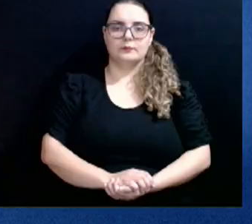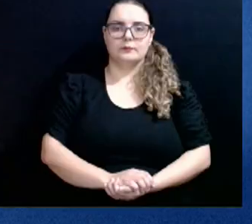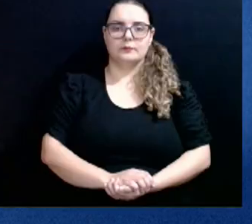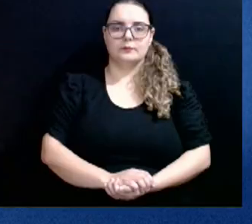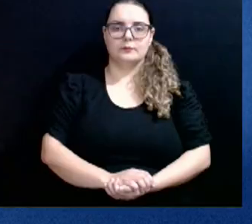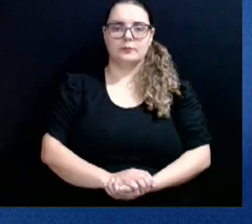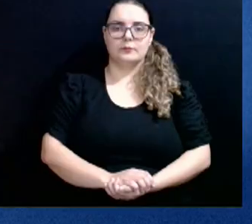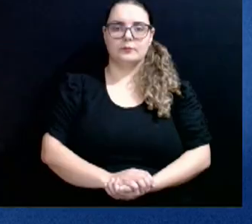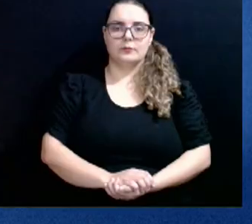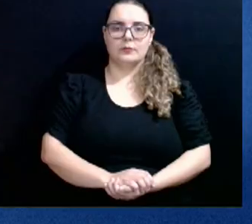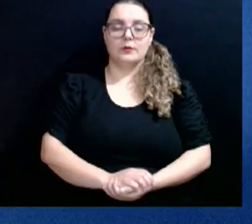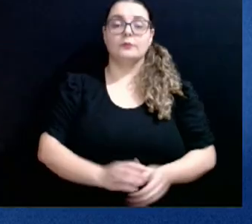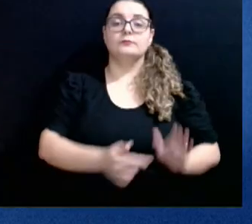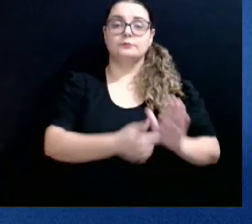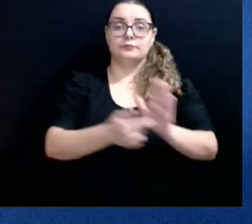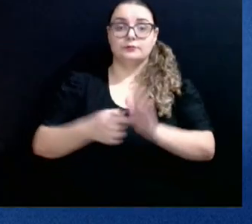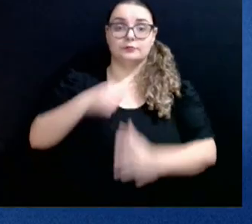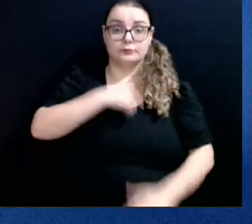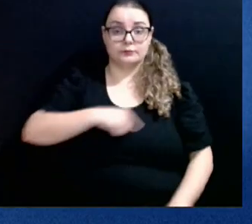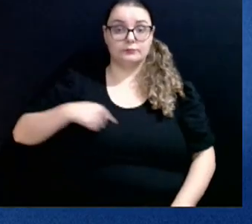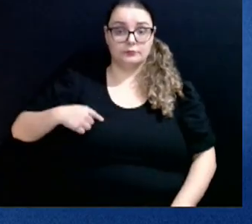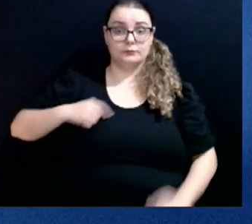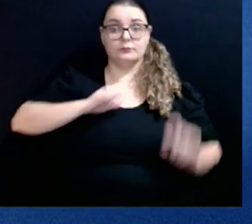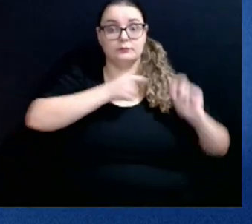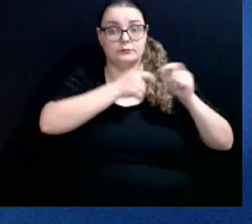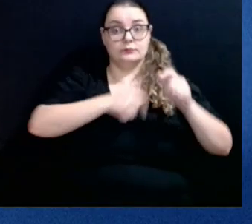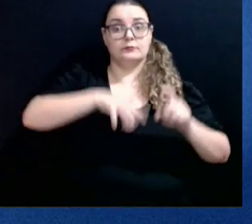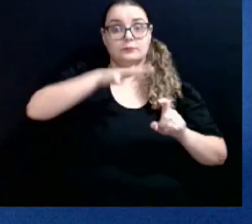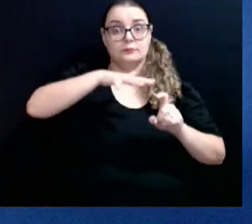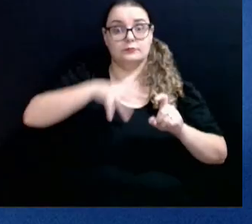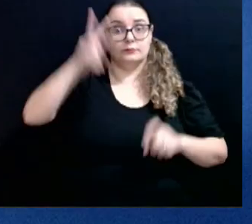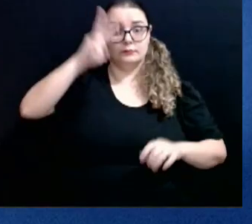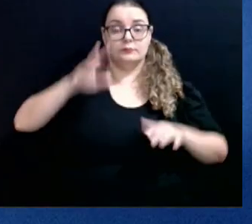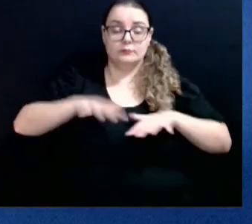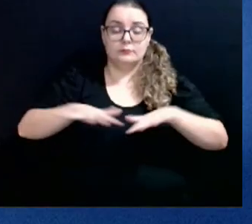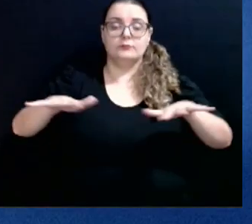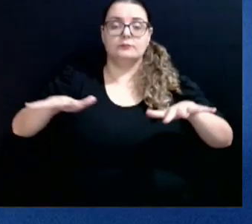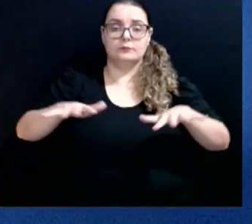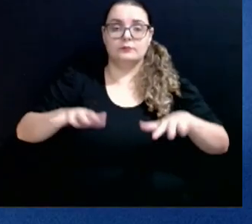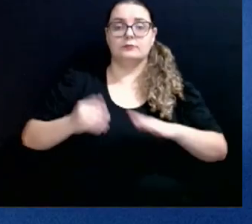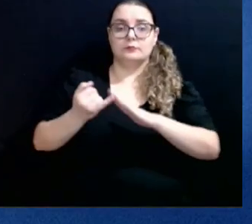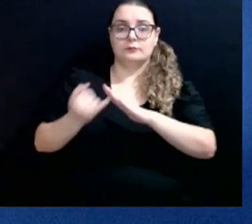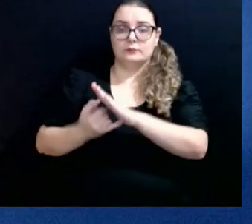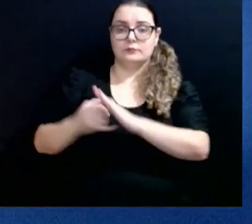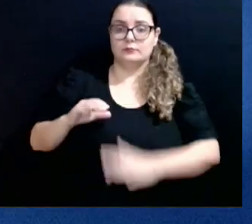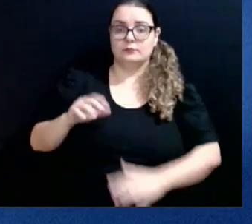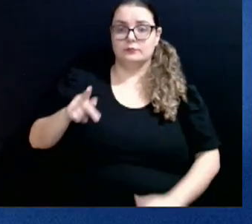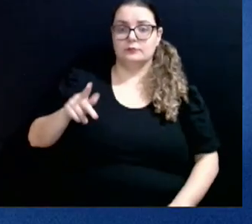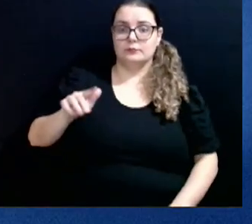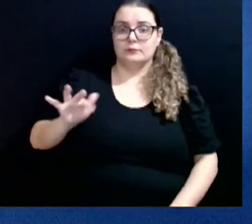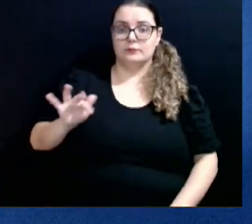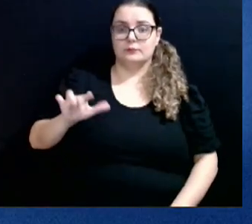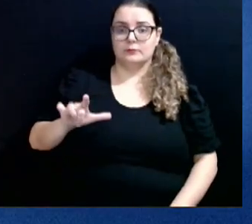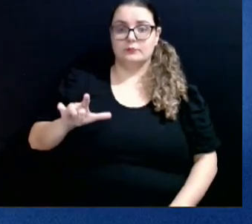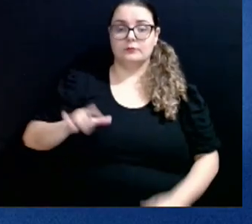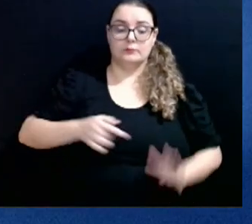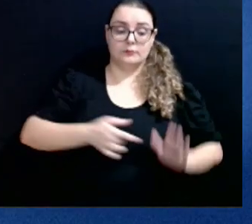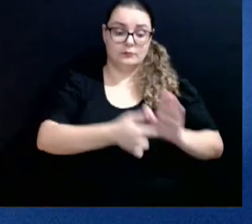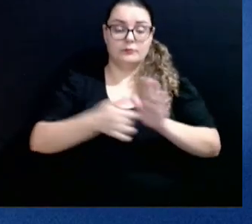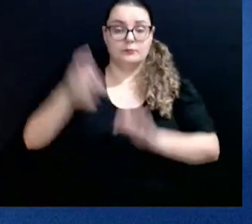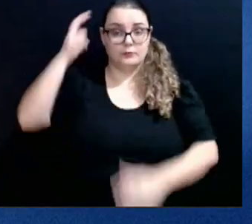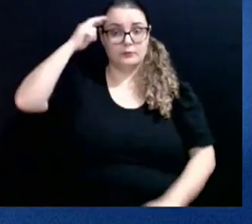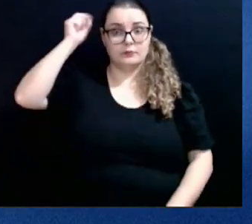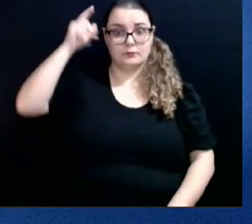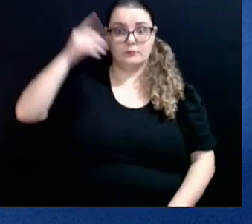Exposição China Milenar, Lendas, Mitos e Festivais do Instituto CPFL apresenta a cultura oriental com experiência